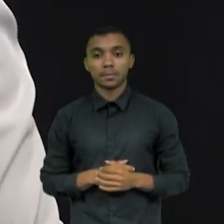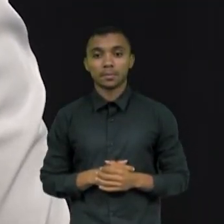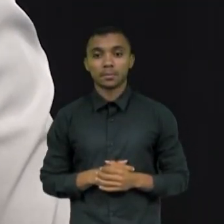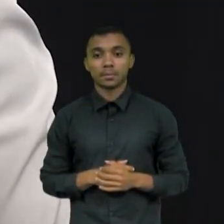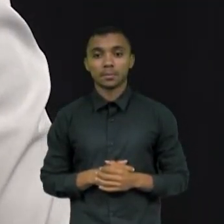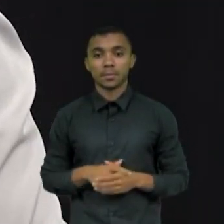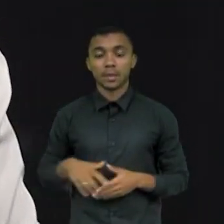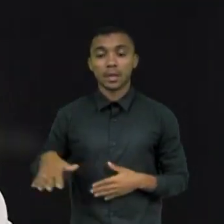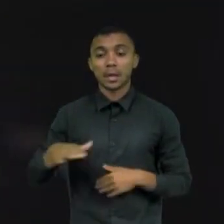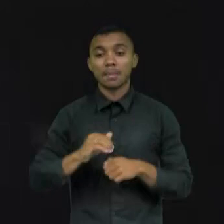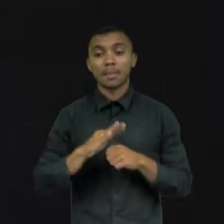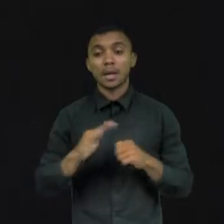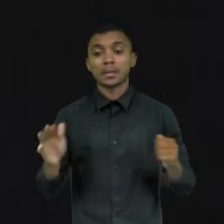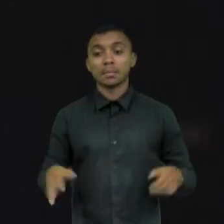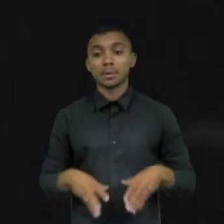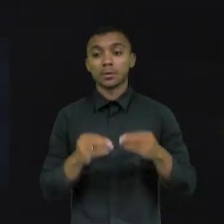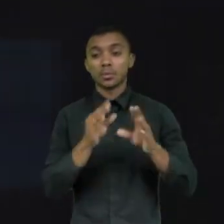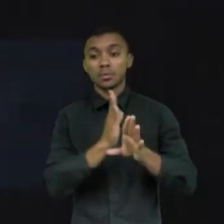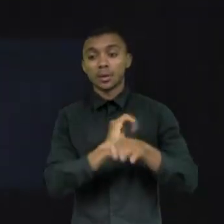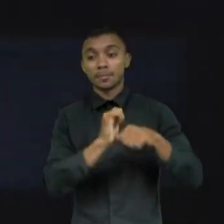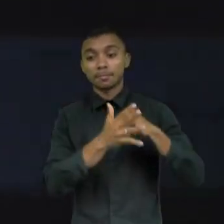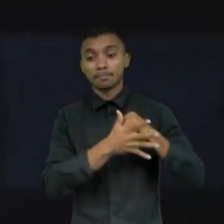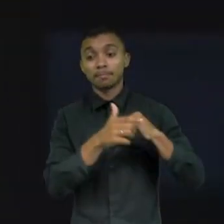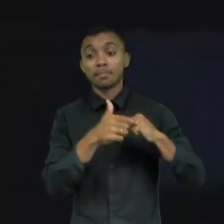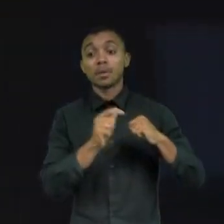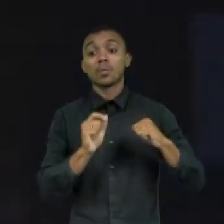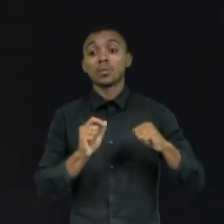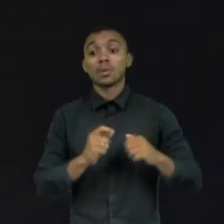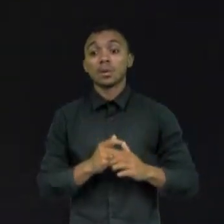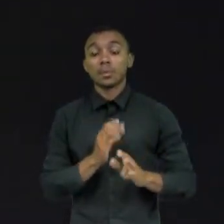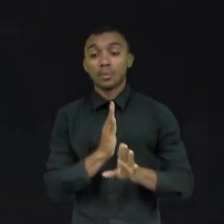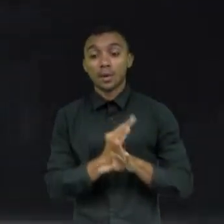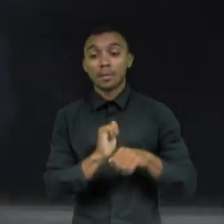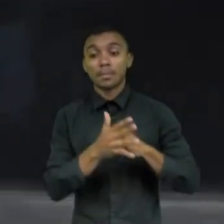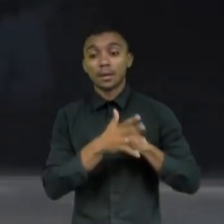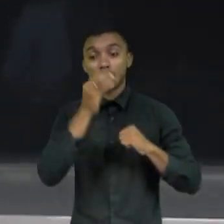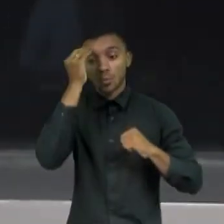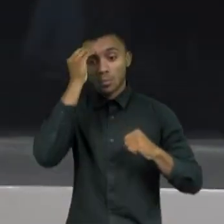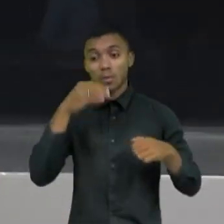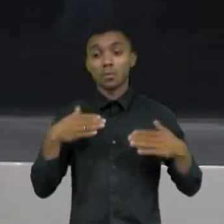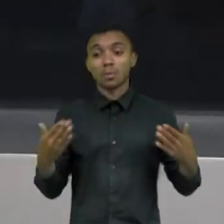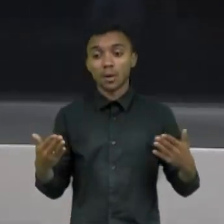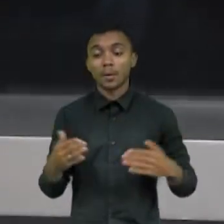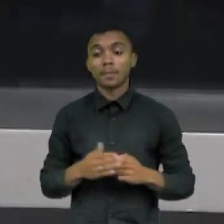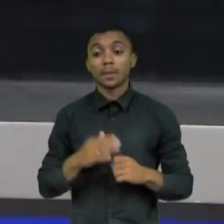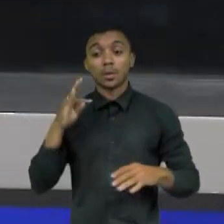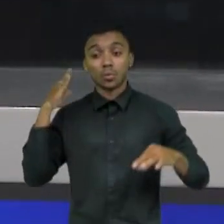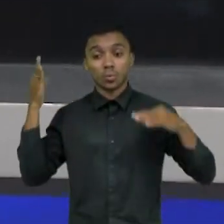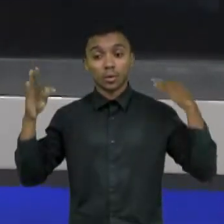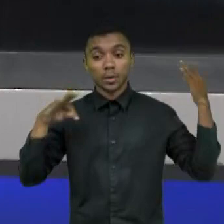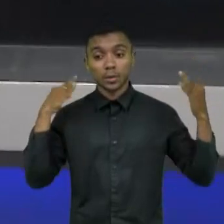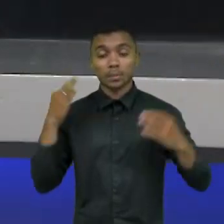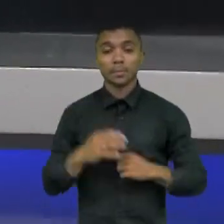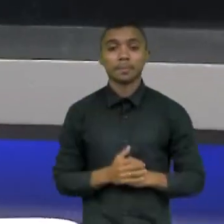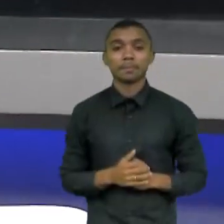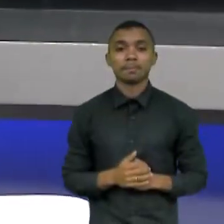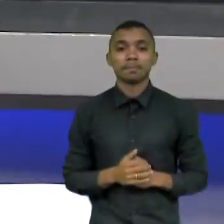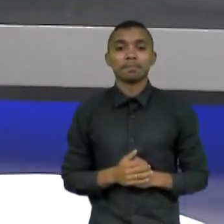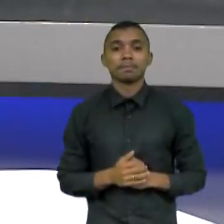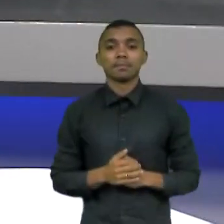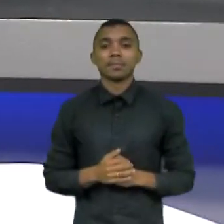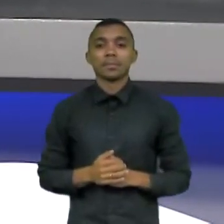mais sofreu os efeitos da recessão econômica por conta da pandemia foi o do turismo. Mas com o relaxamento